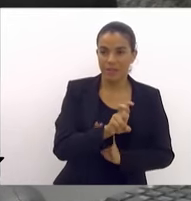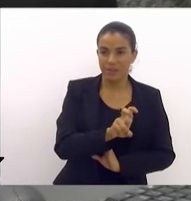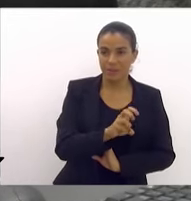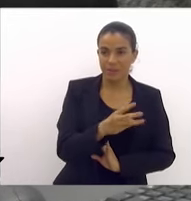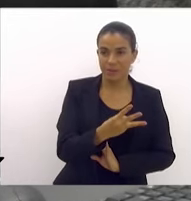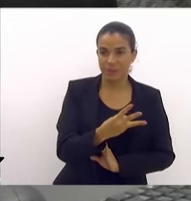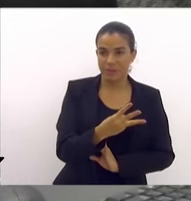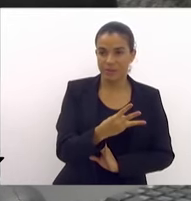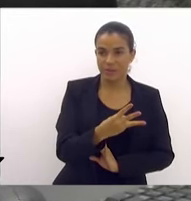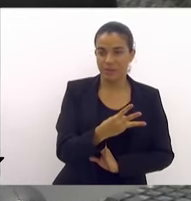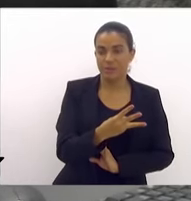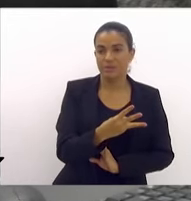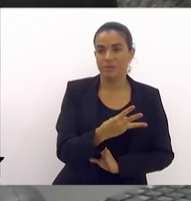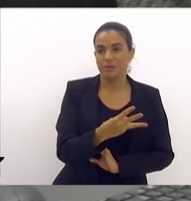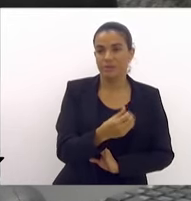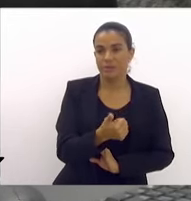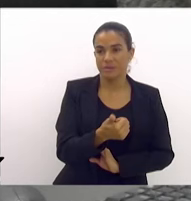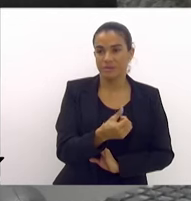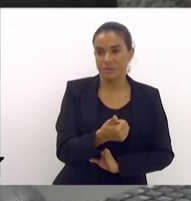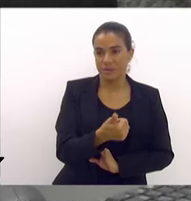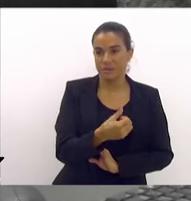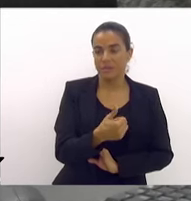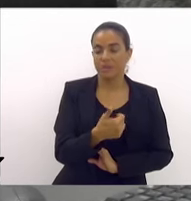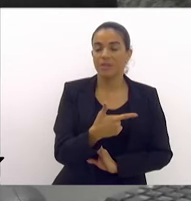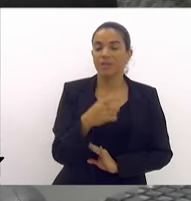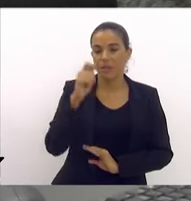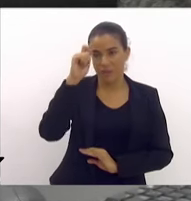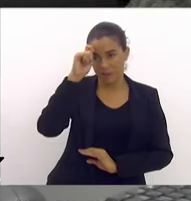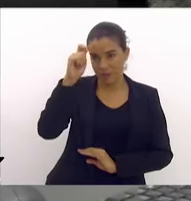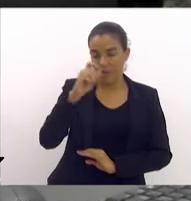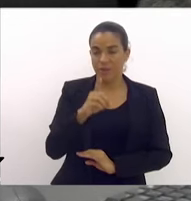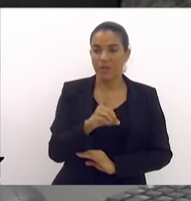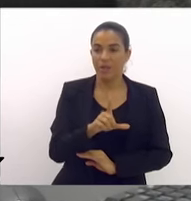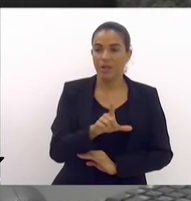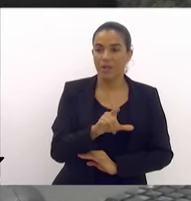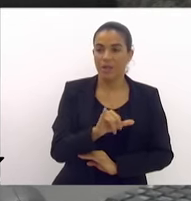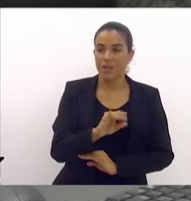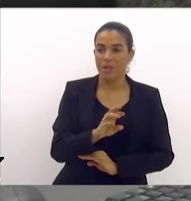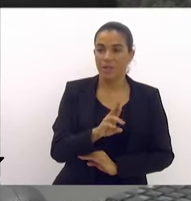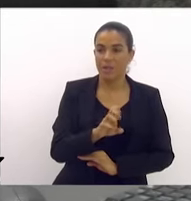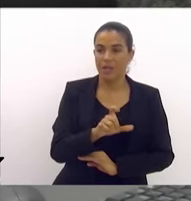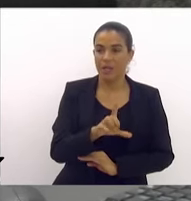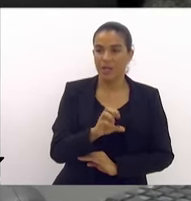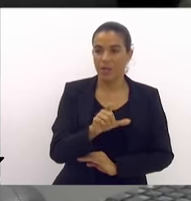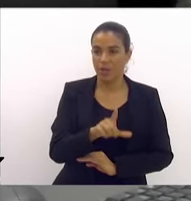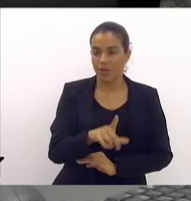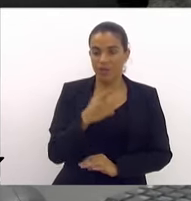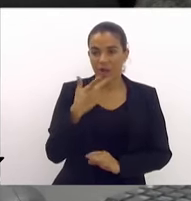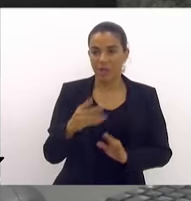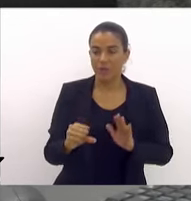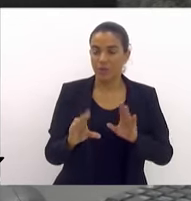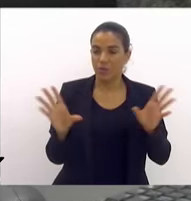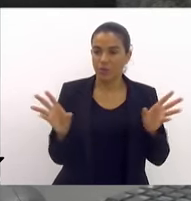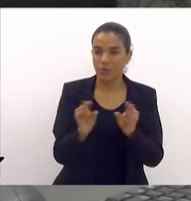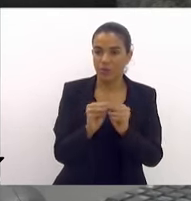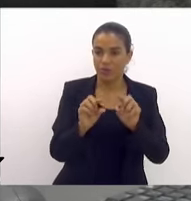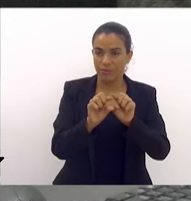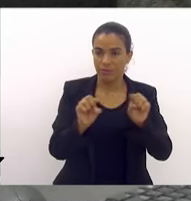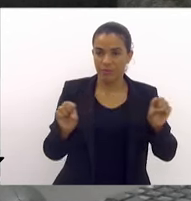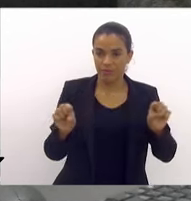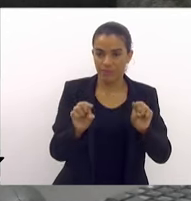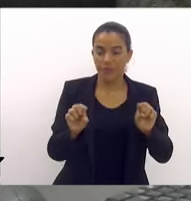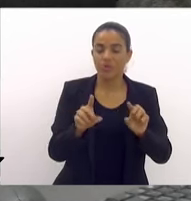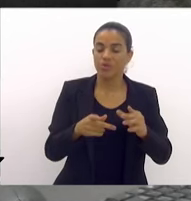5316 de 22, o que eu citei, que é de autoria do deputado Librelon, fala na sua emenda. Dispõe sobre